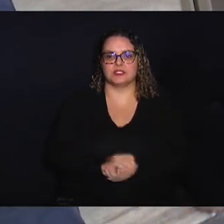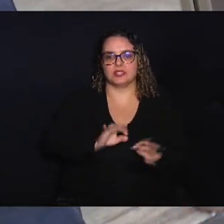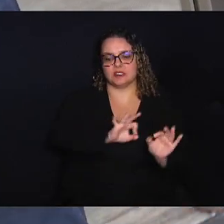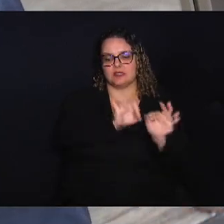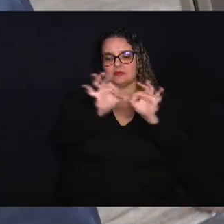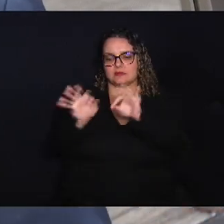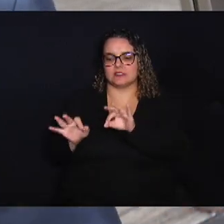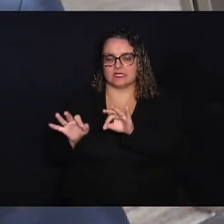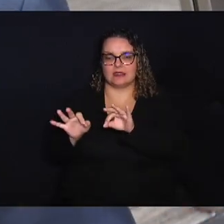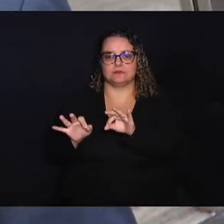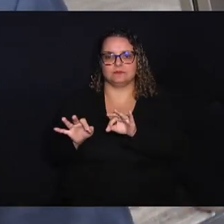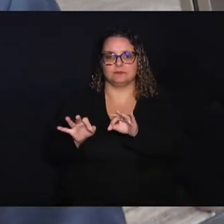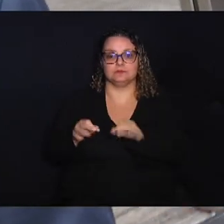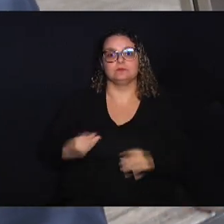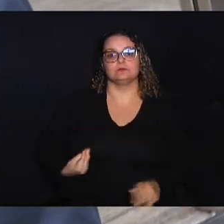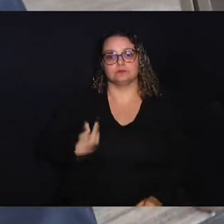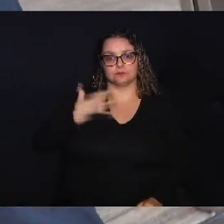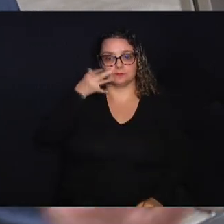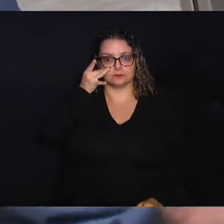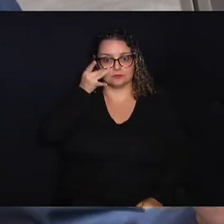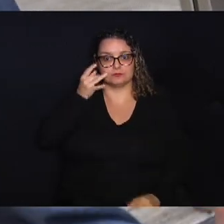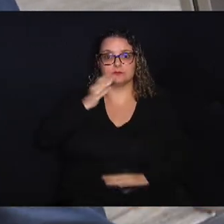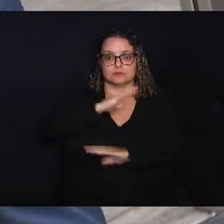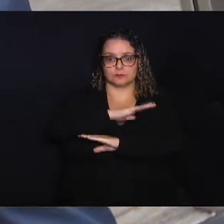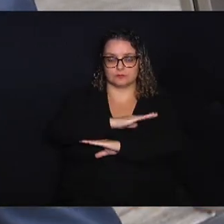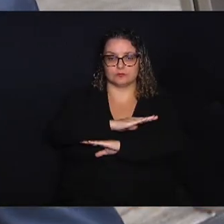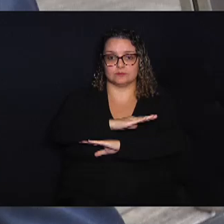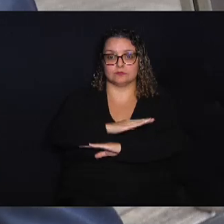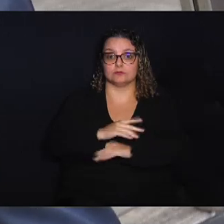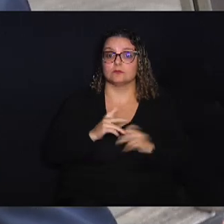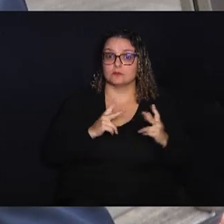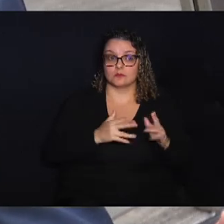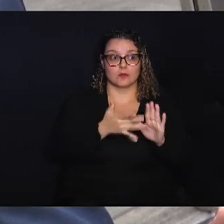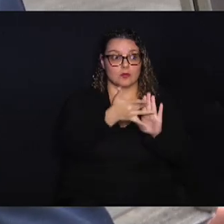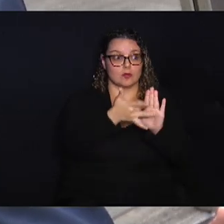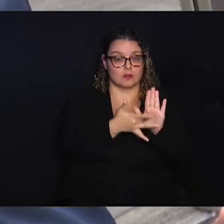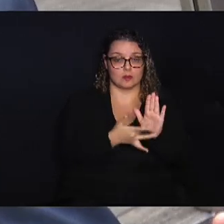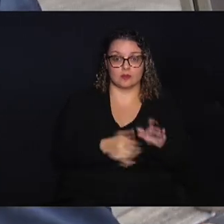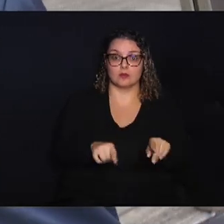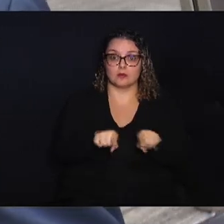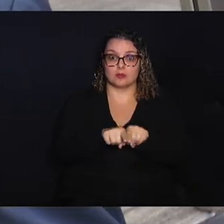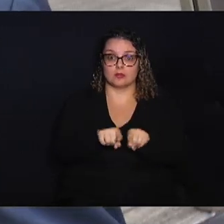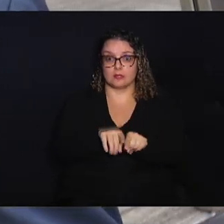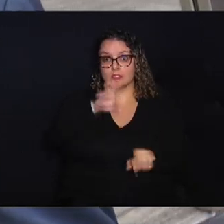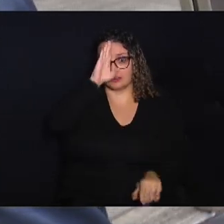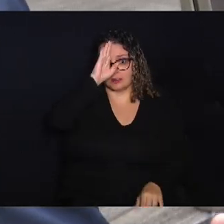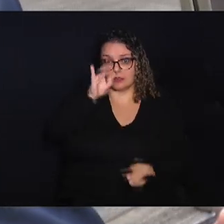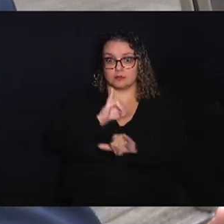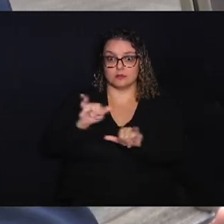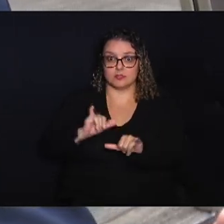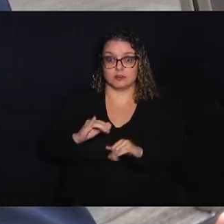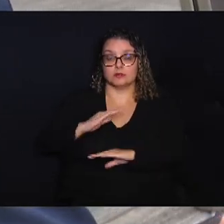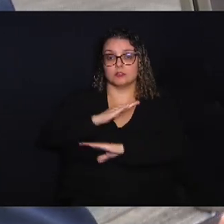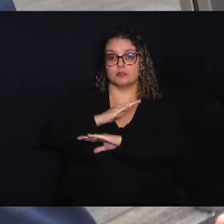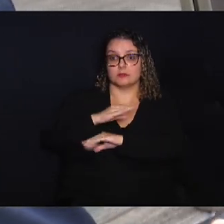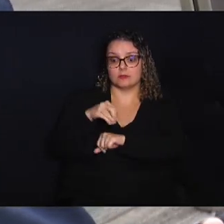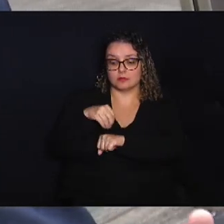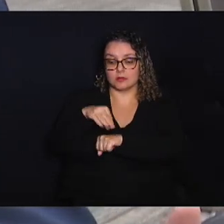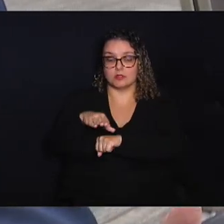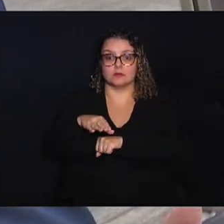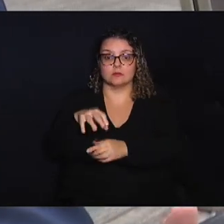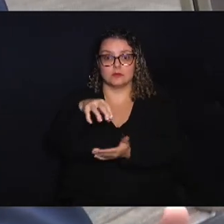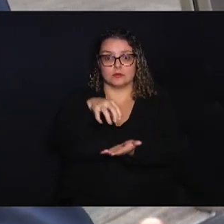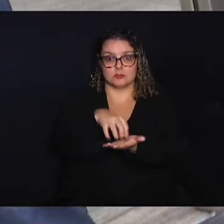sessão presencialmente na Câmara. Tanto a pauta como a gente vai às principais notícias da Câmara, a gente vai encaminhar para o